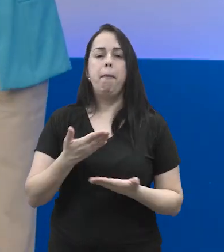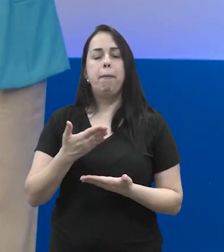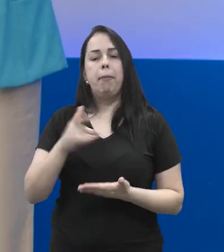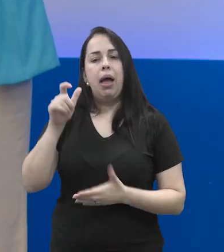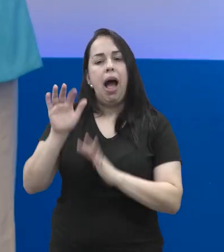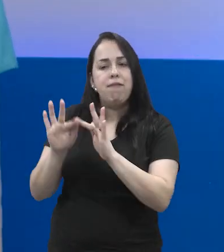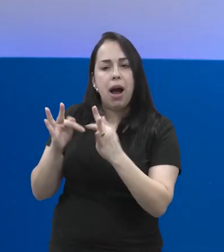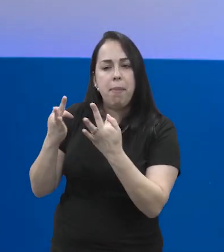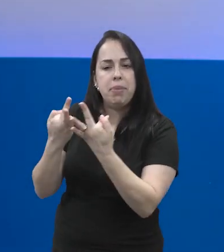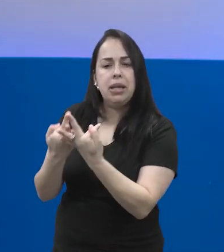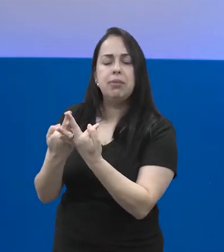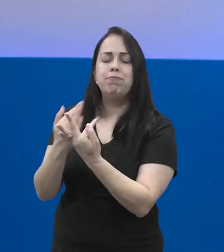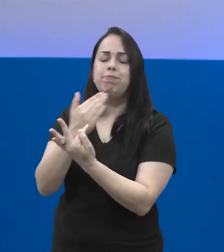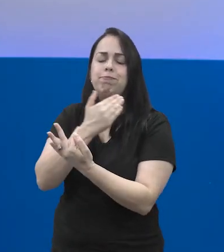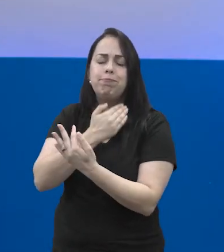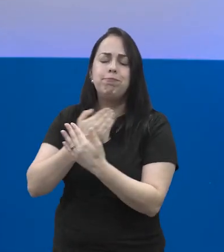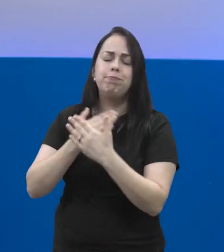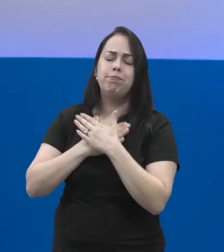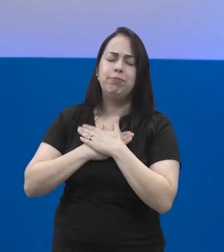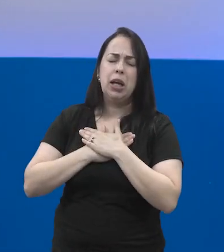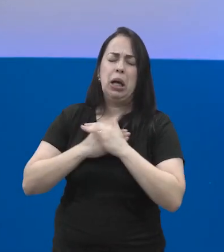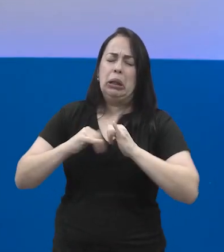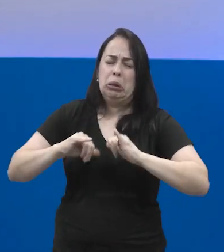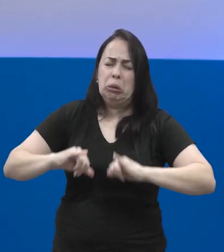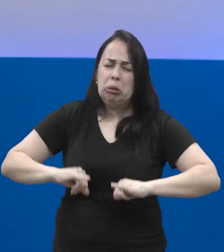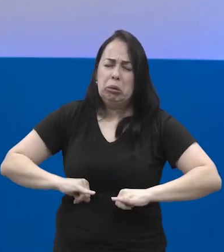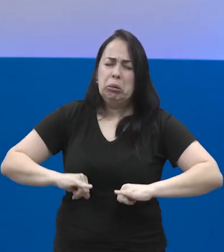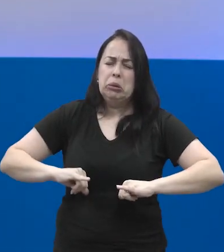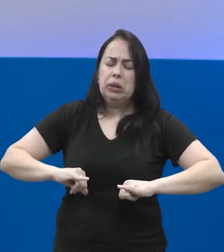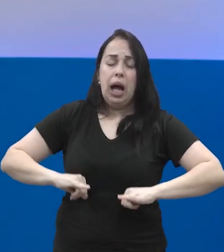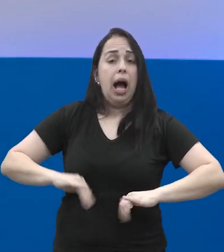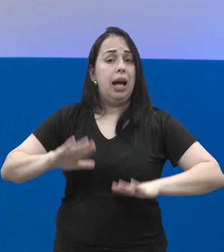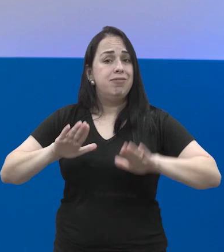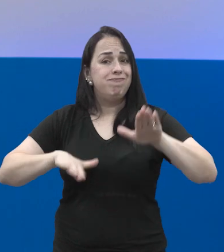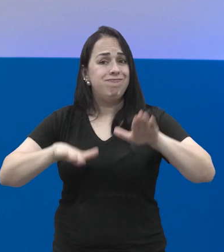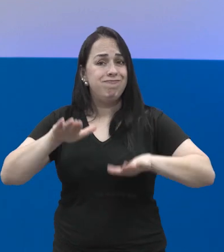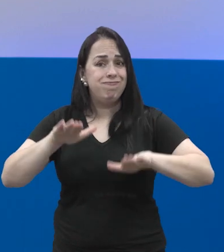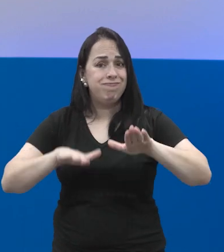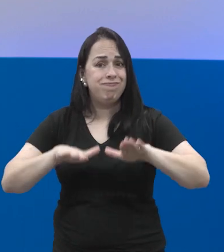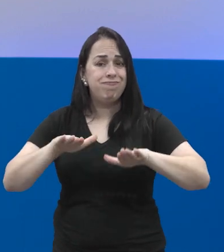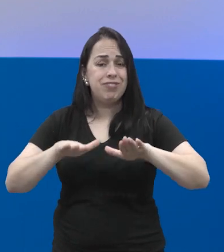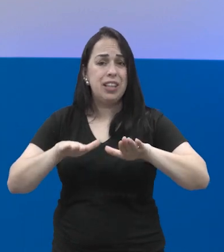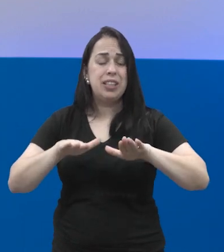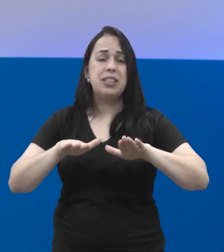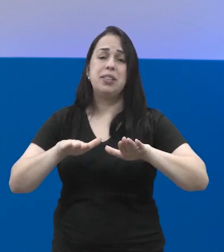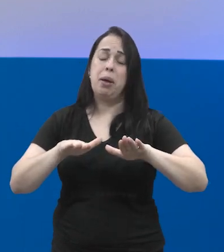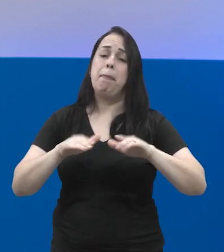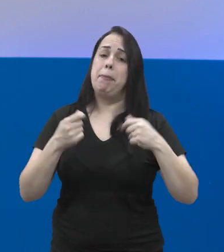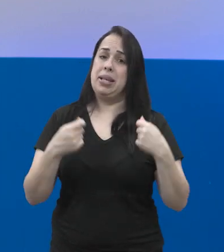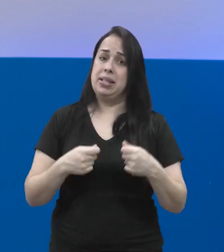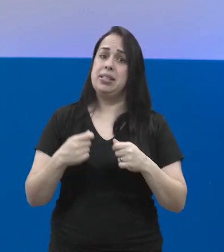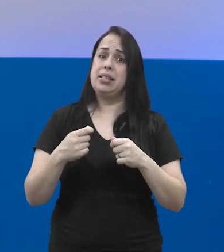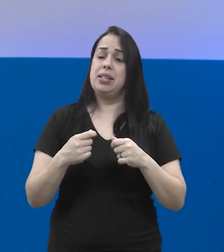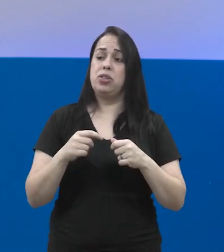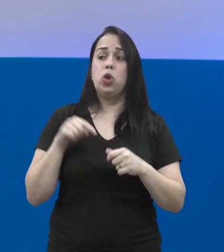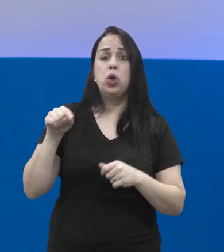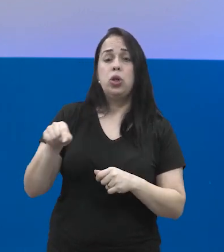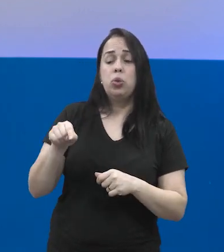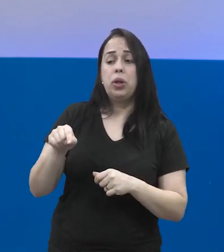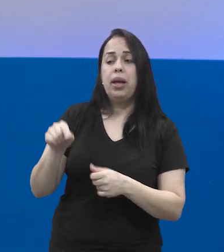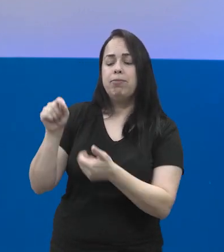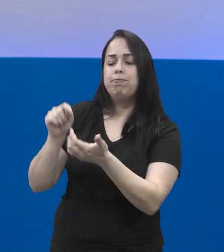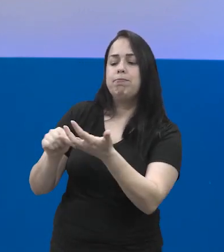de algum familiar é muito carregada de sofrimento, né? E apesar de ser um momento delicado, muitas vezes quem ficou